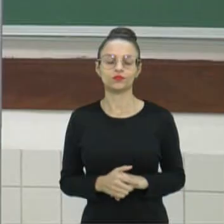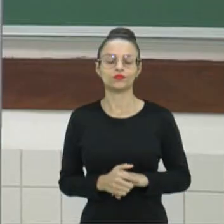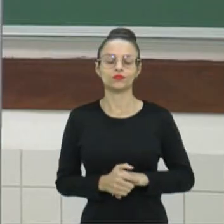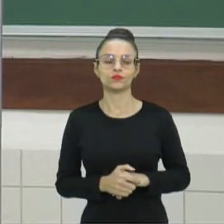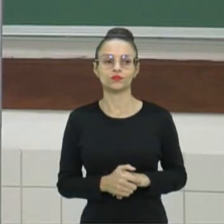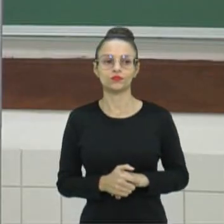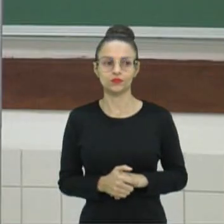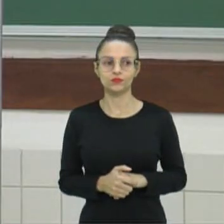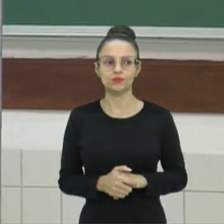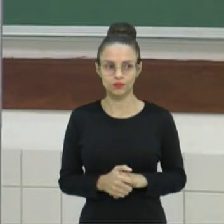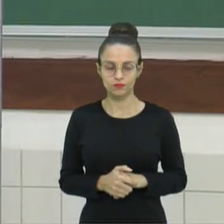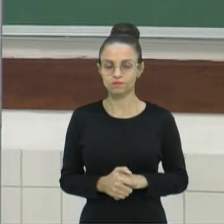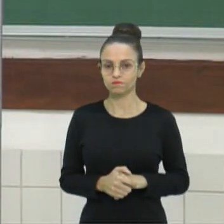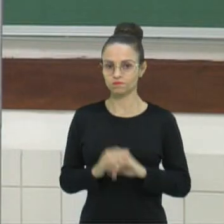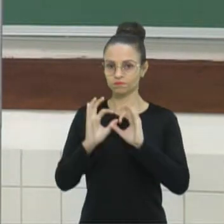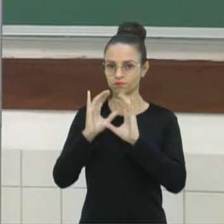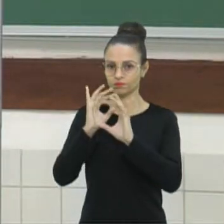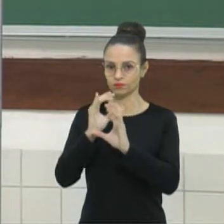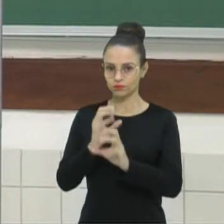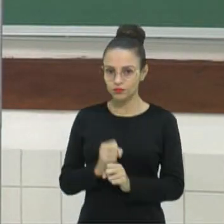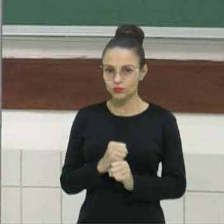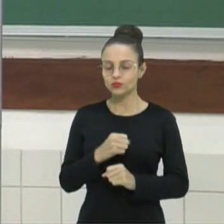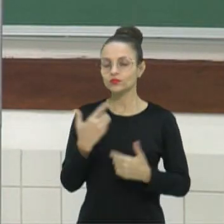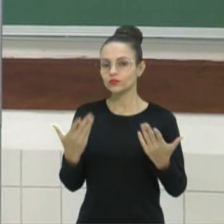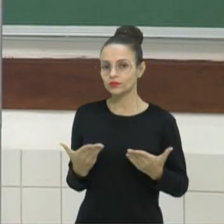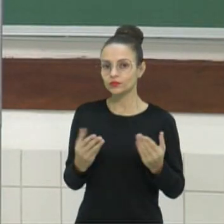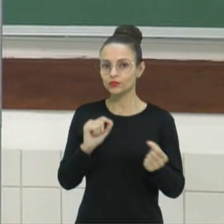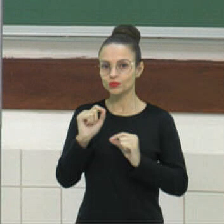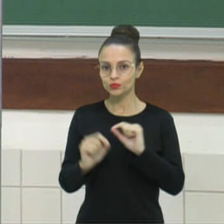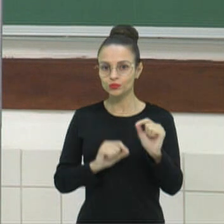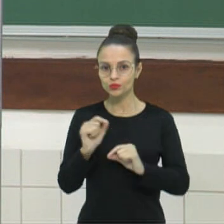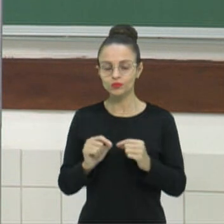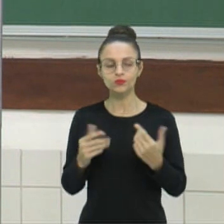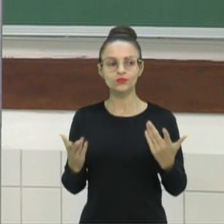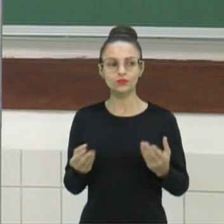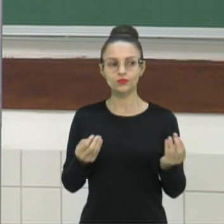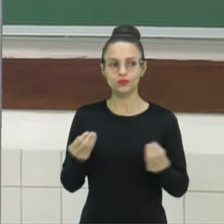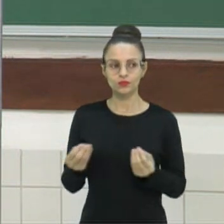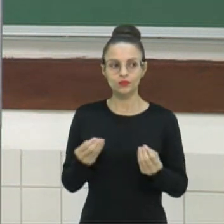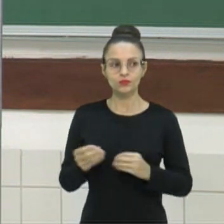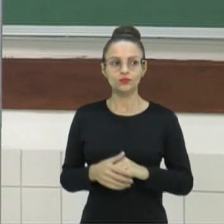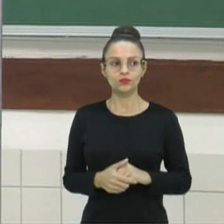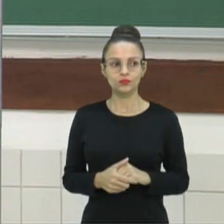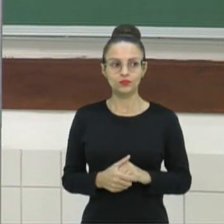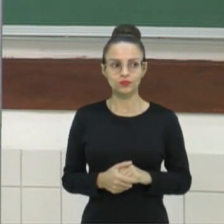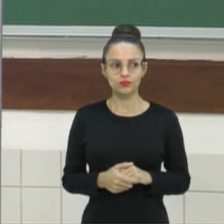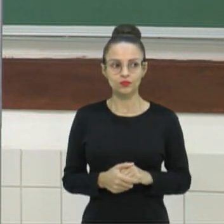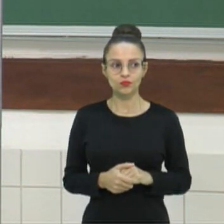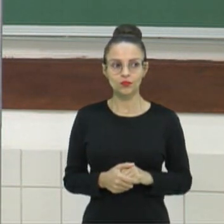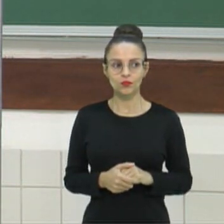ok? Fazendo as continhas aqui, o que a gente tem, né? Nós vamos ter o seguinte,